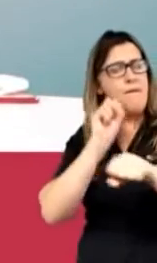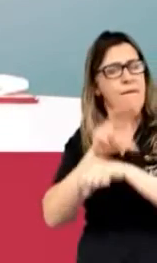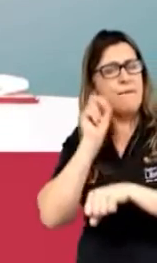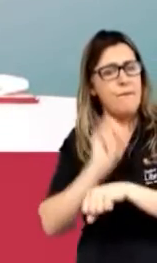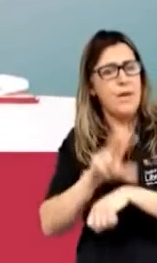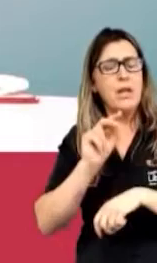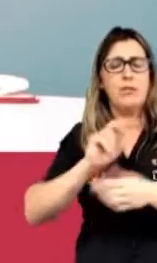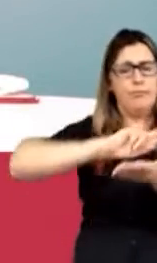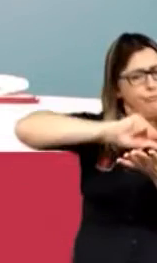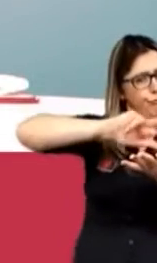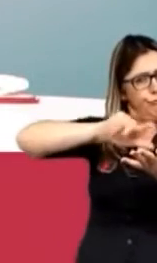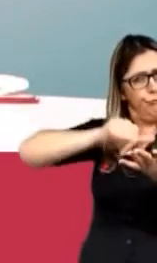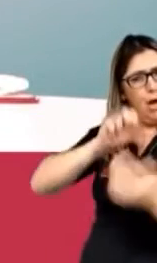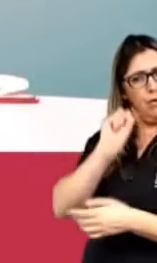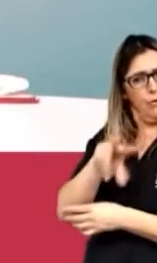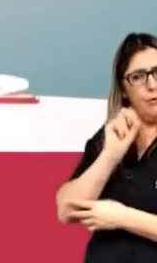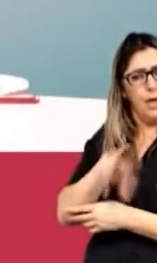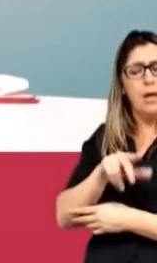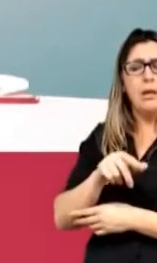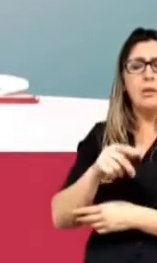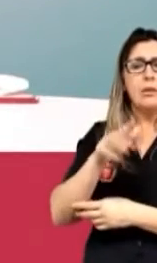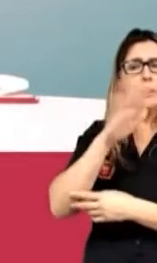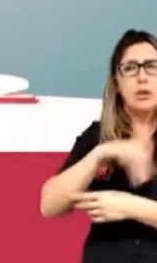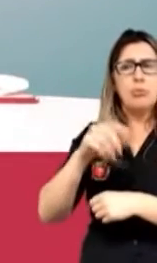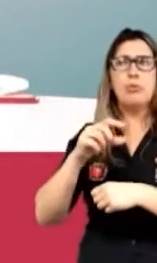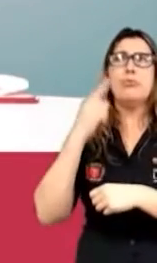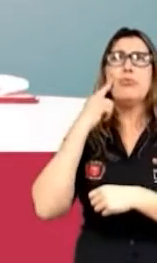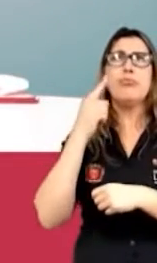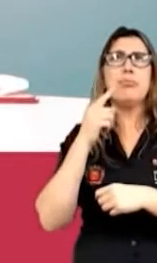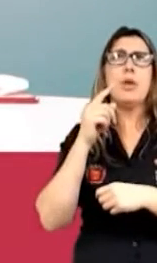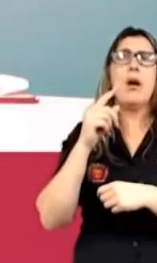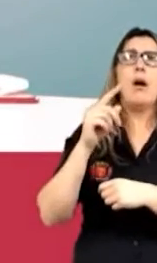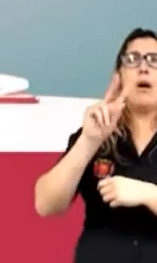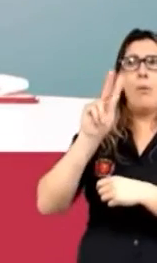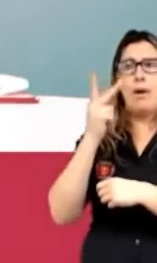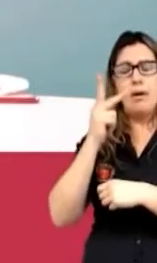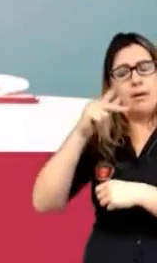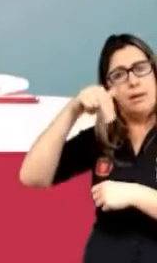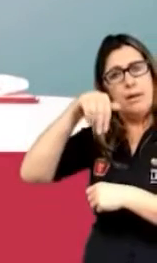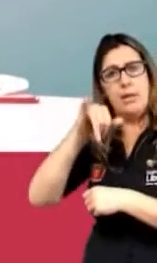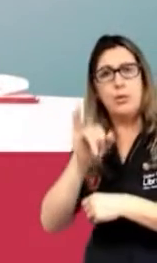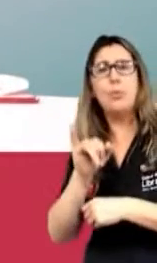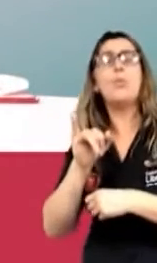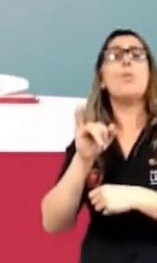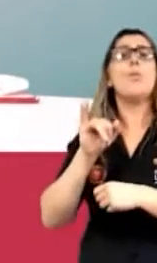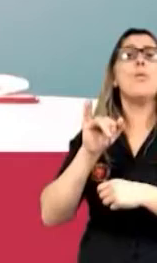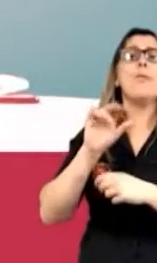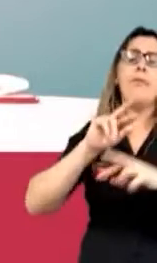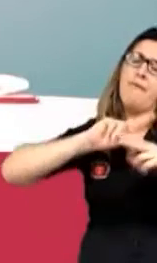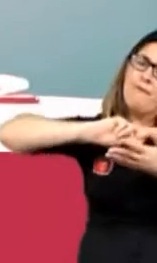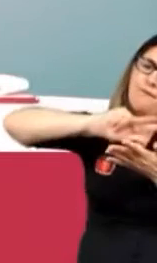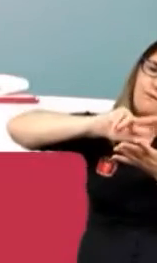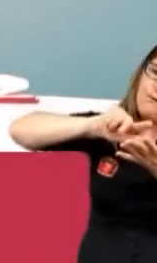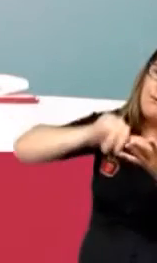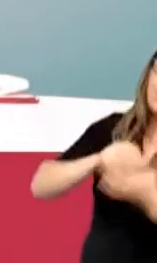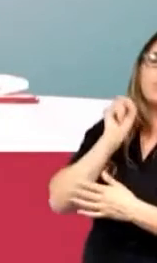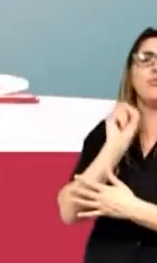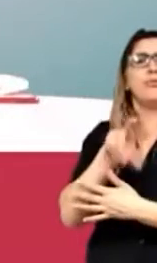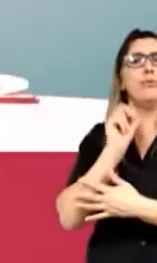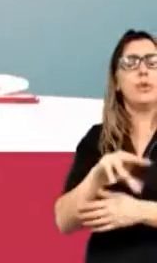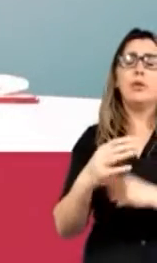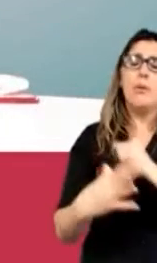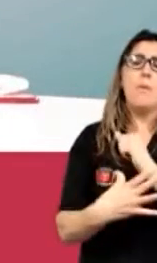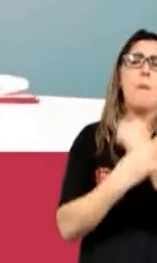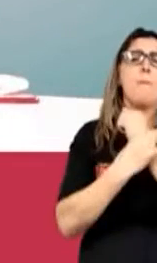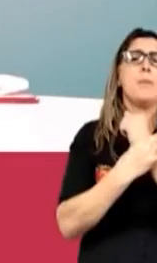outros vírus, que a gente também está numa época que circulam influenza, rinovírus. Então é uma proteção, como